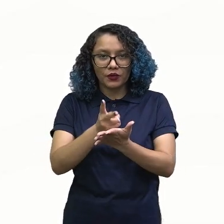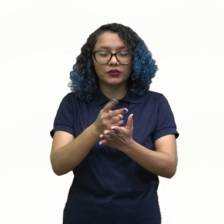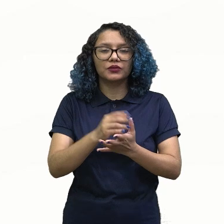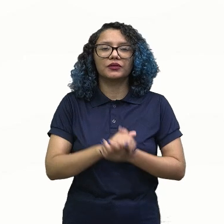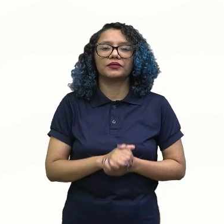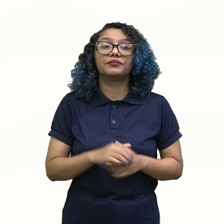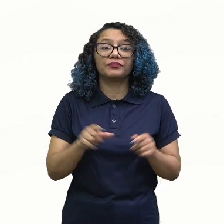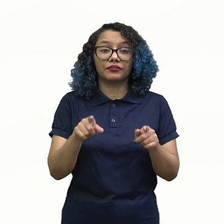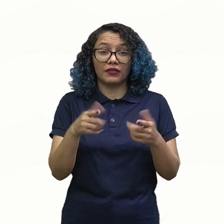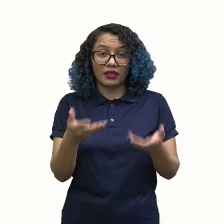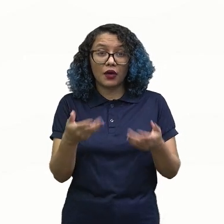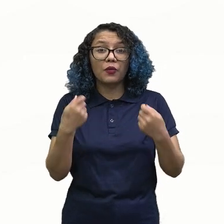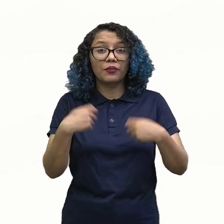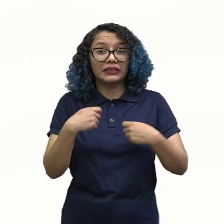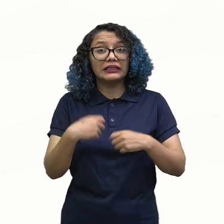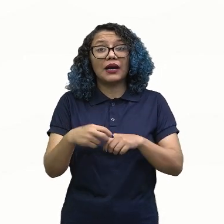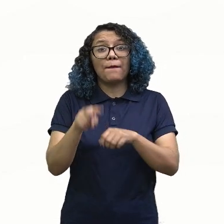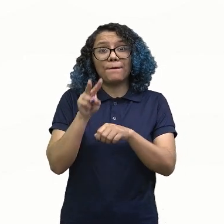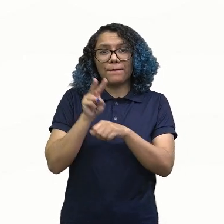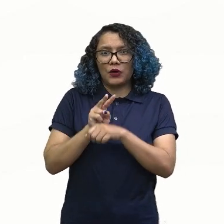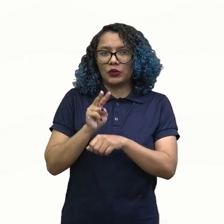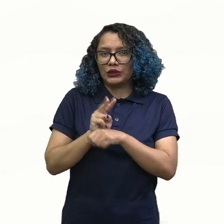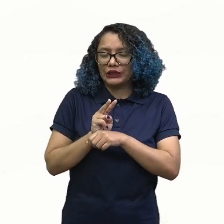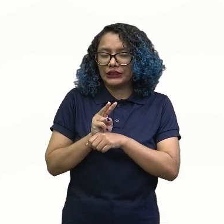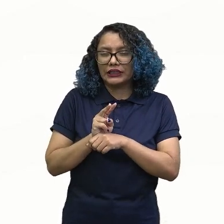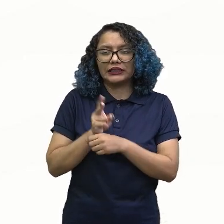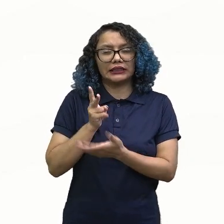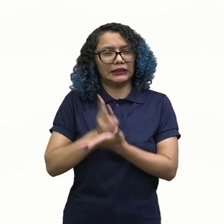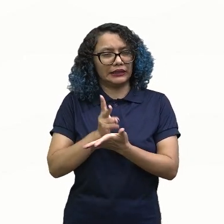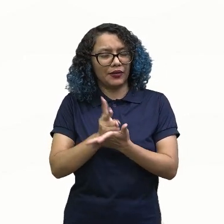nos proteger. Toda vez que você estiver